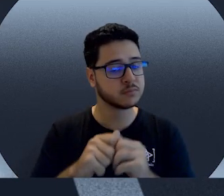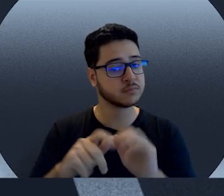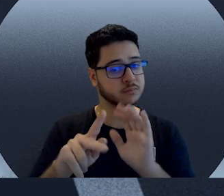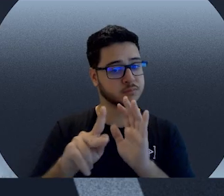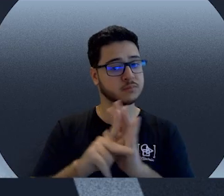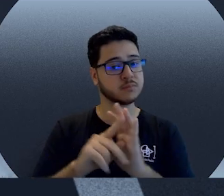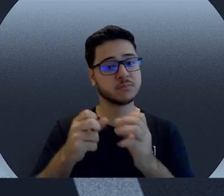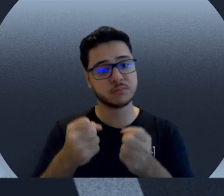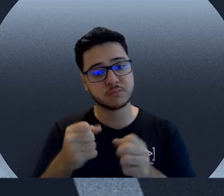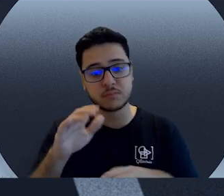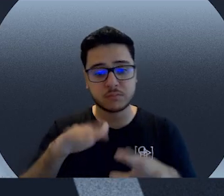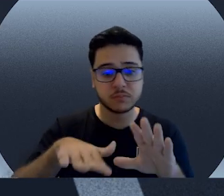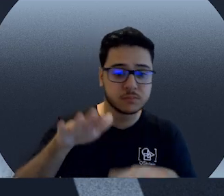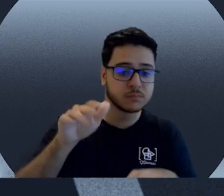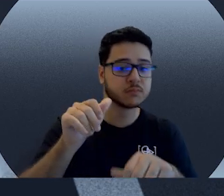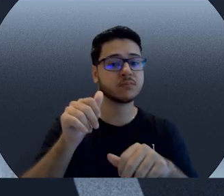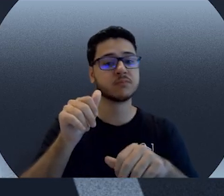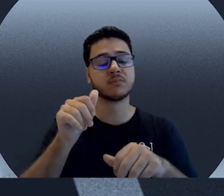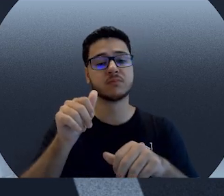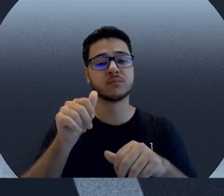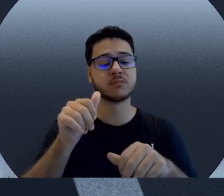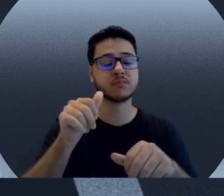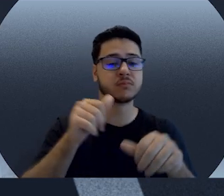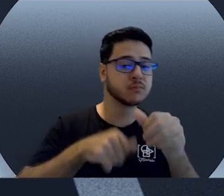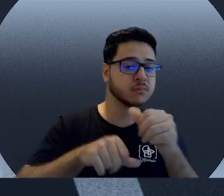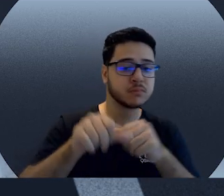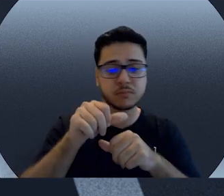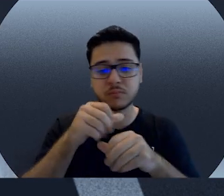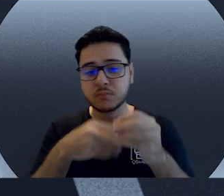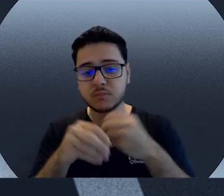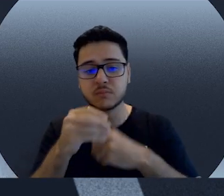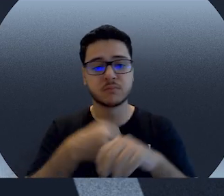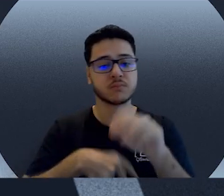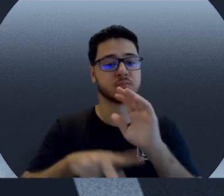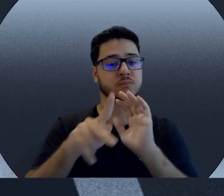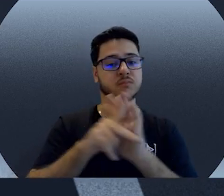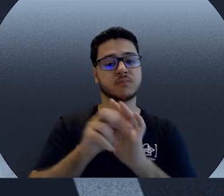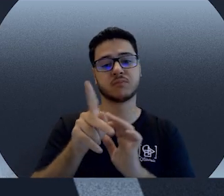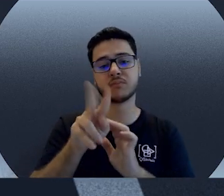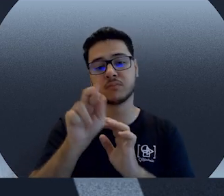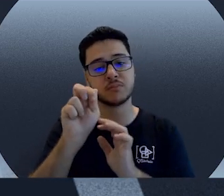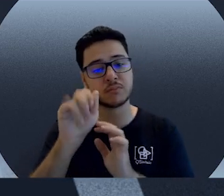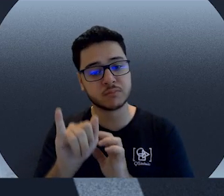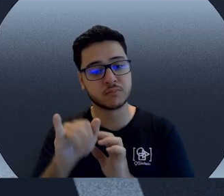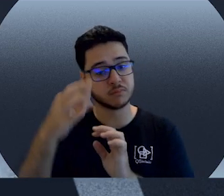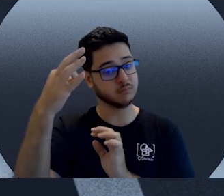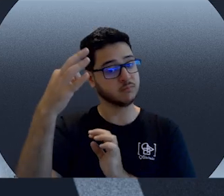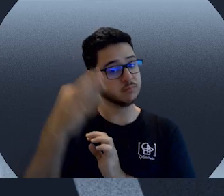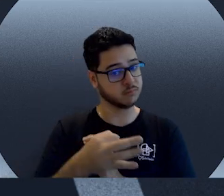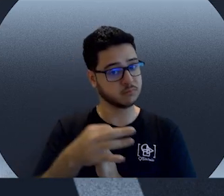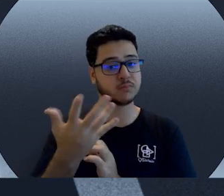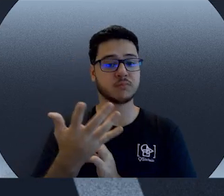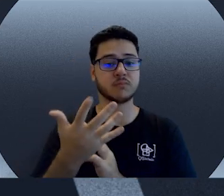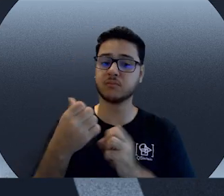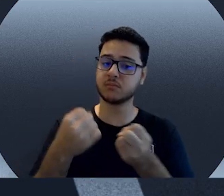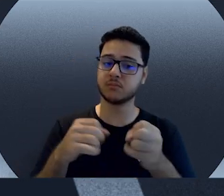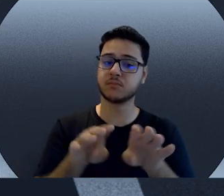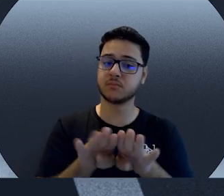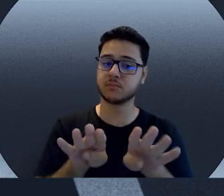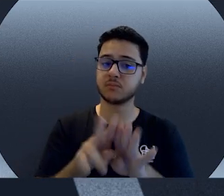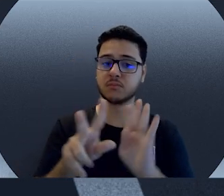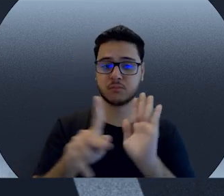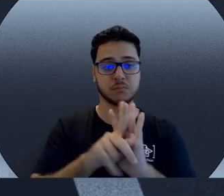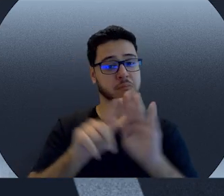de arte, ela pode ser uma mistura de pintura com colagem, com spray, com grafite. Ela pode ser